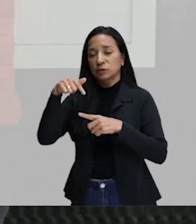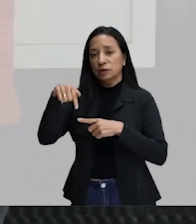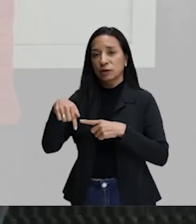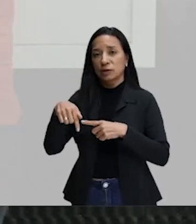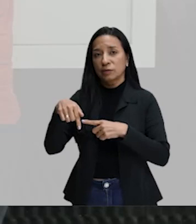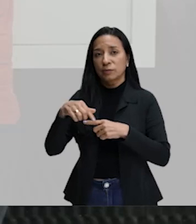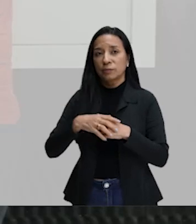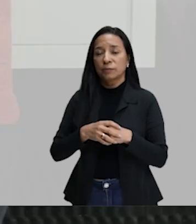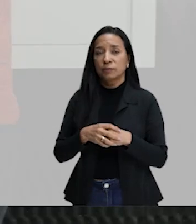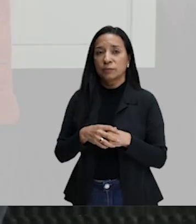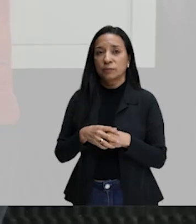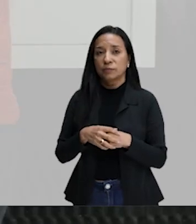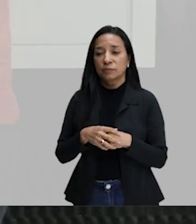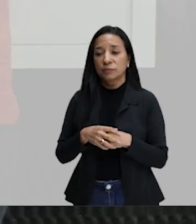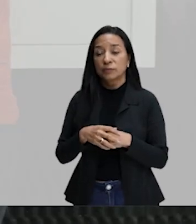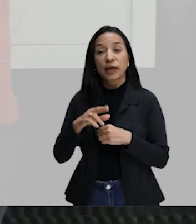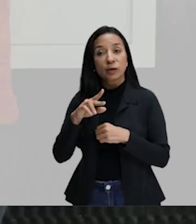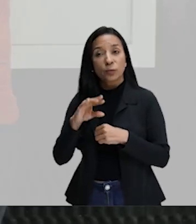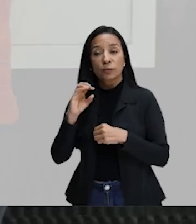ela é nula.